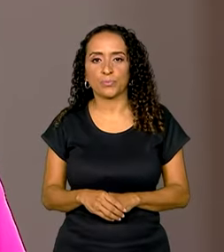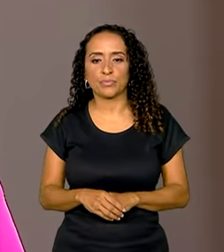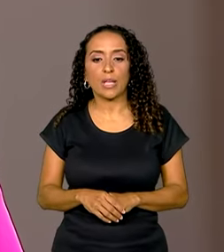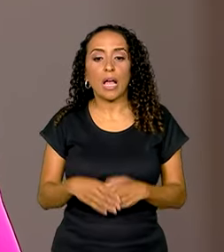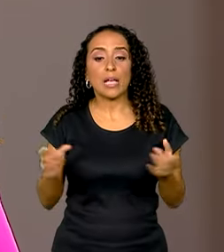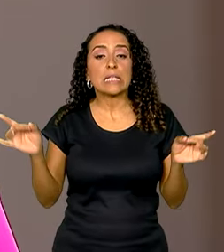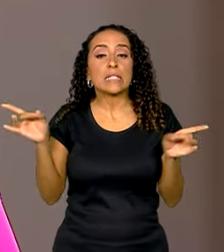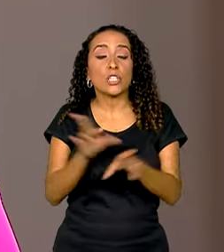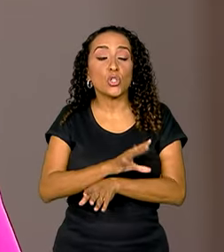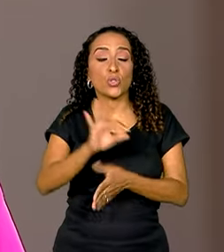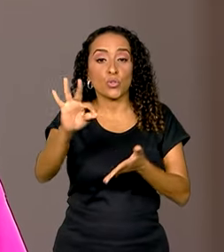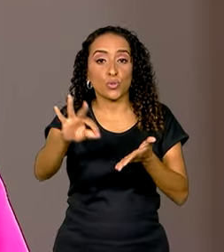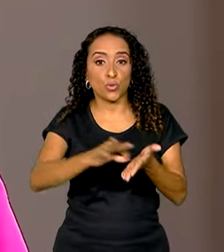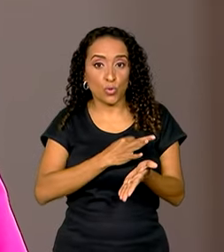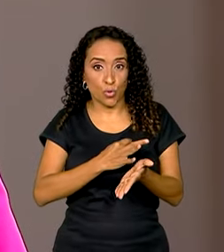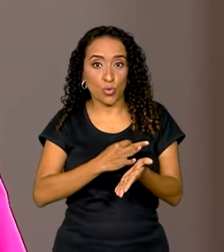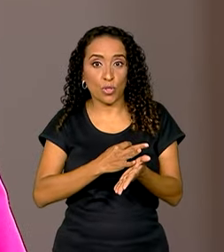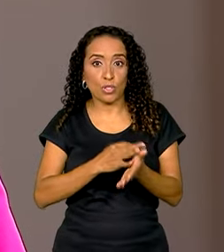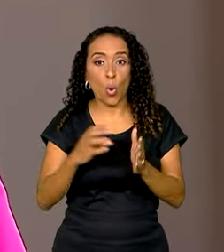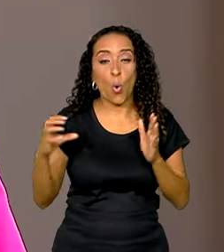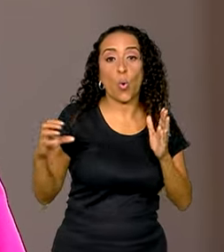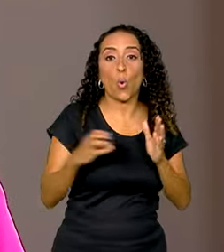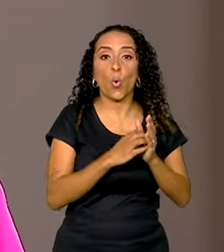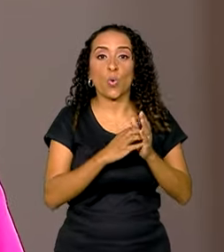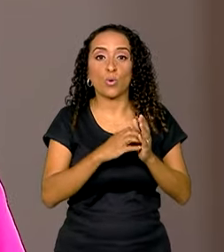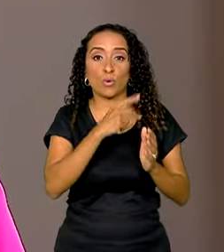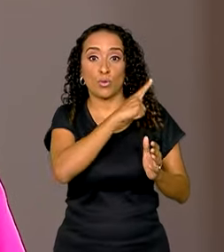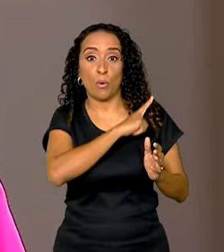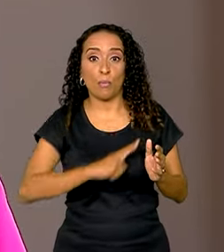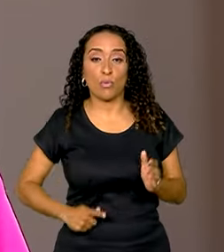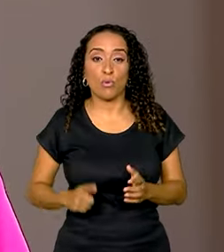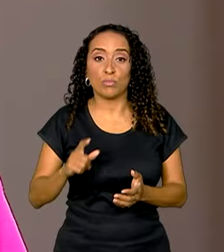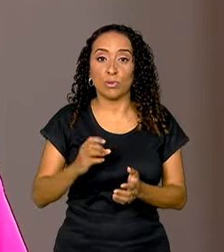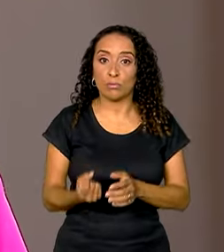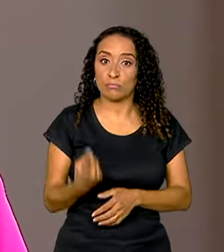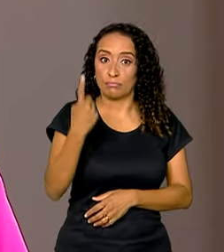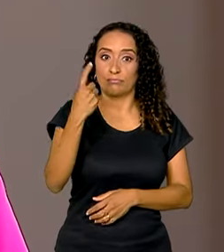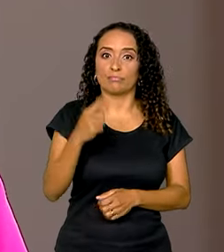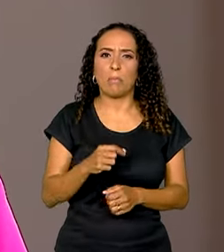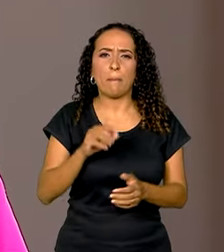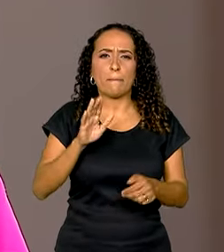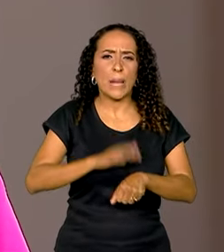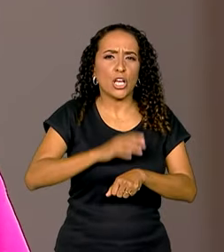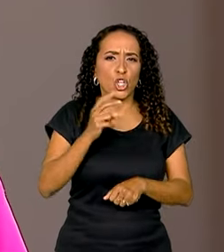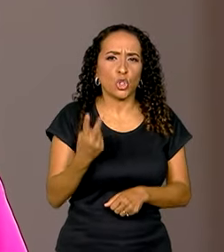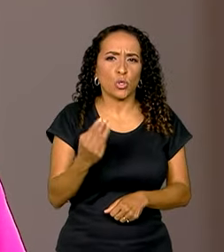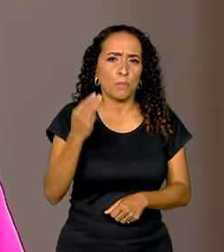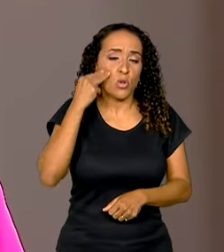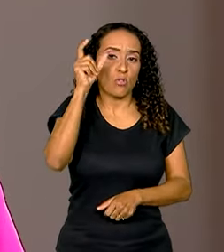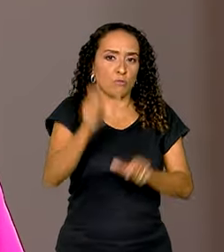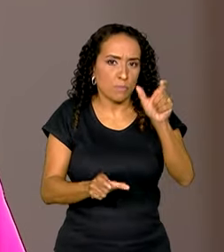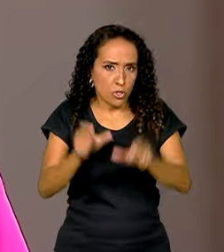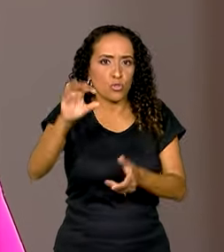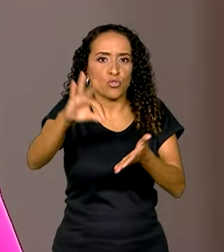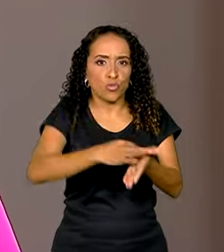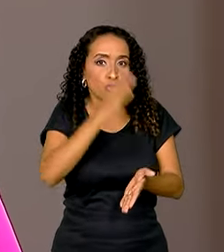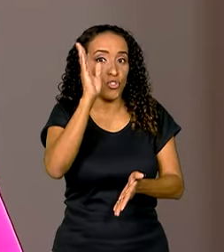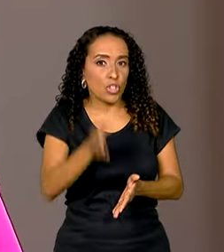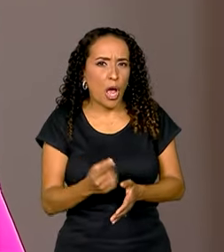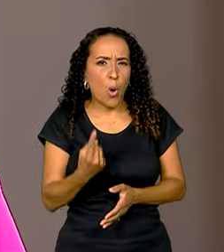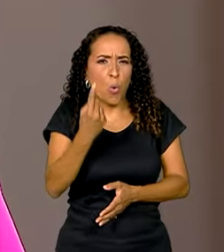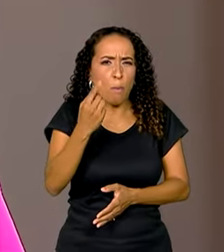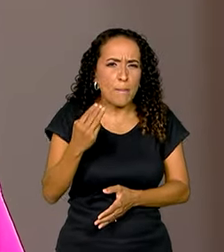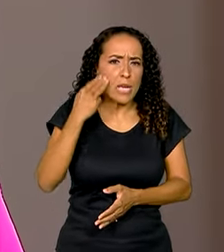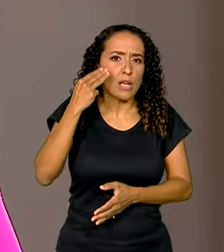estão encerradas as inscrições para o concurso público Nacional Unificado mais de 2 milhões de pessoas se inscreveram e cerca